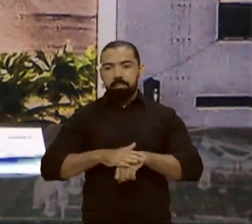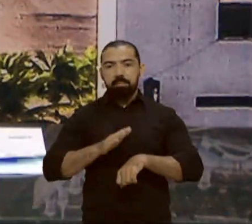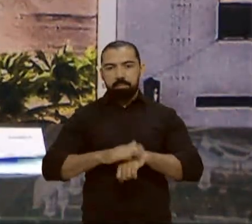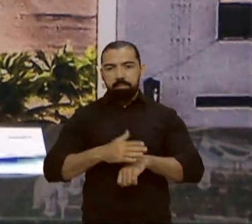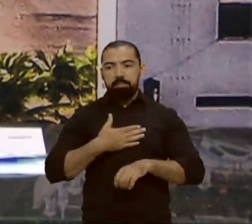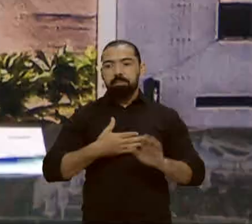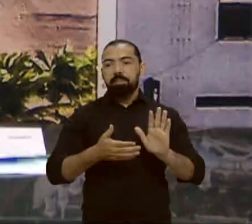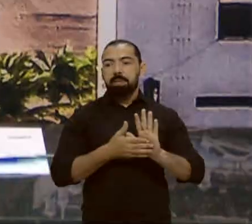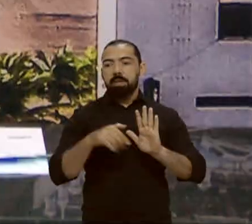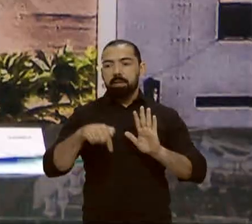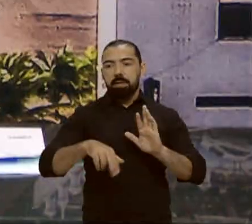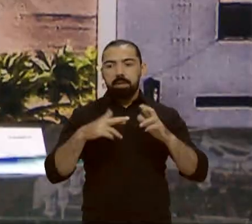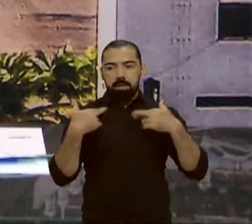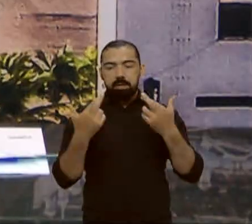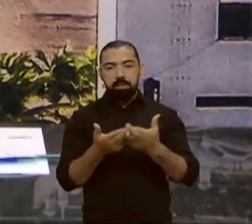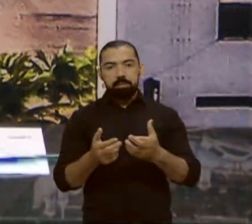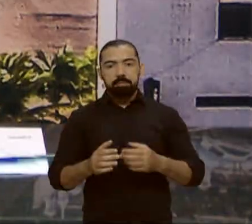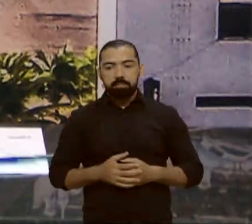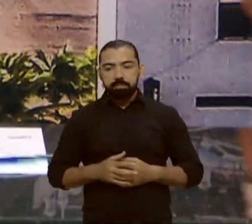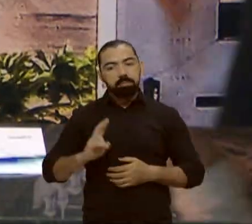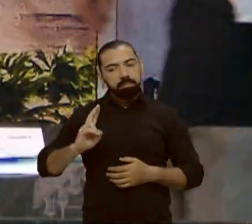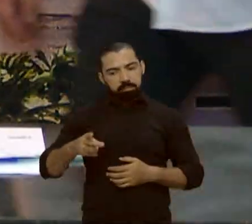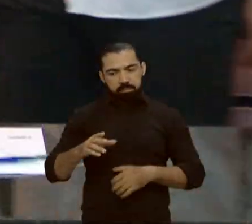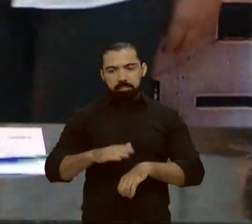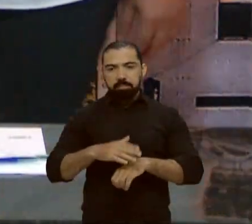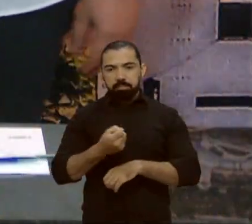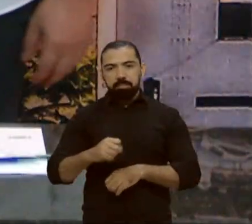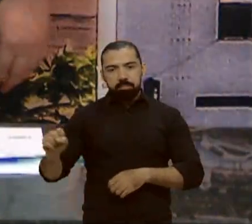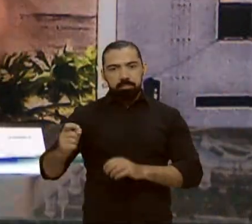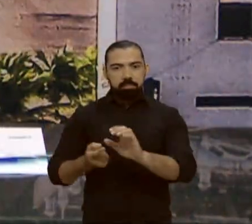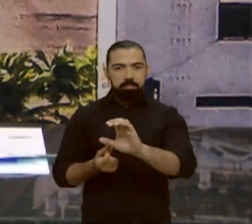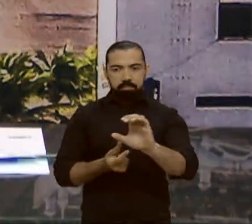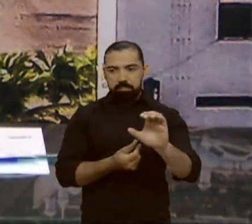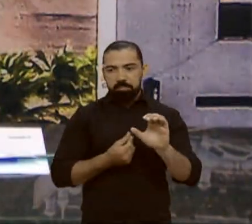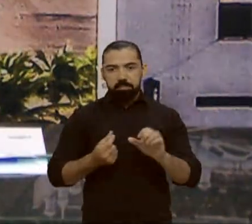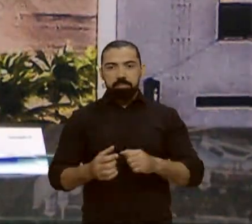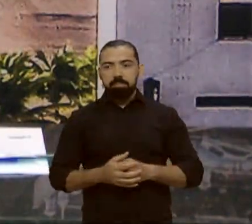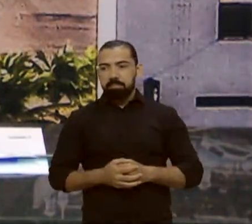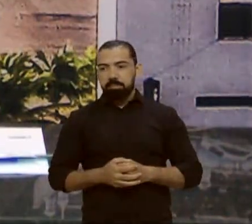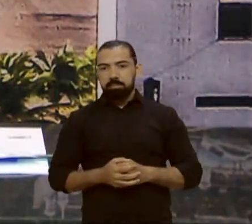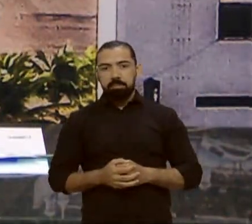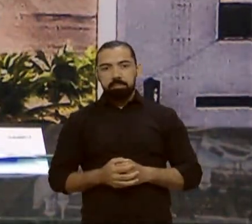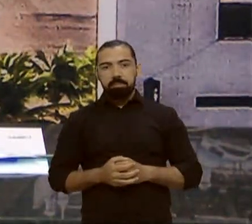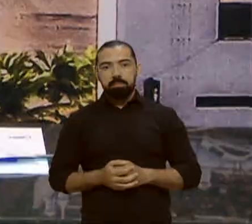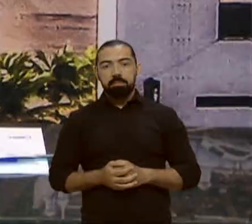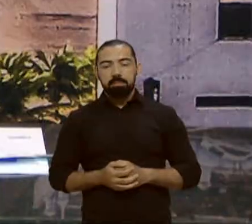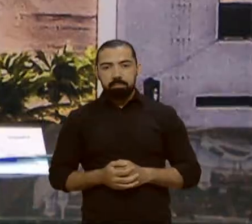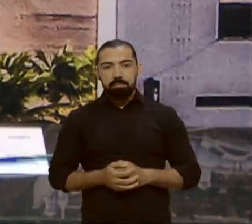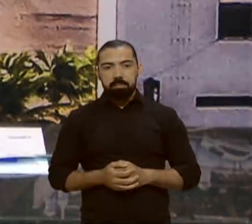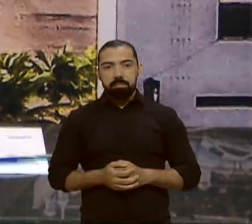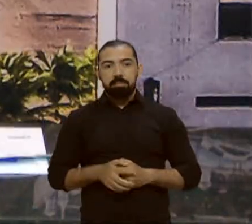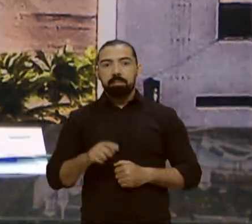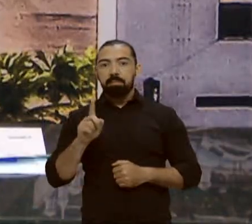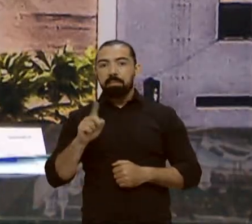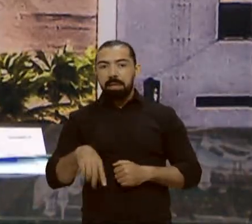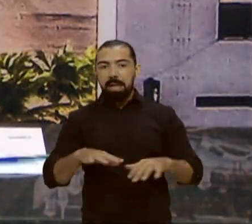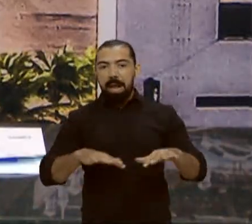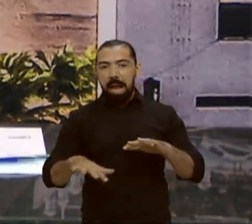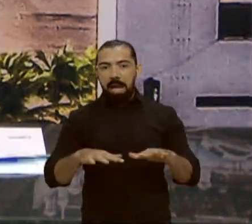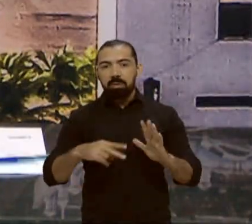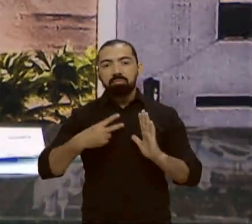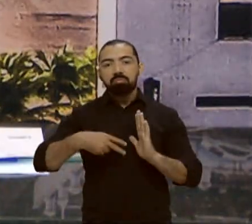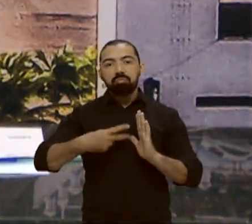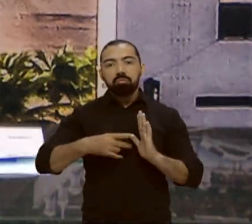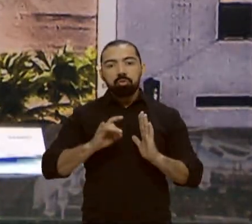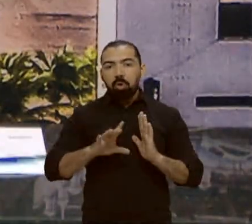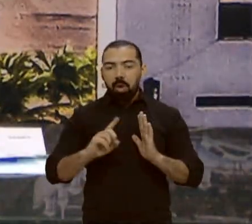proponente desta audiência, sempre na defesa do consumidor. Este não é um ato simbólico, senhoras e senhores.